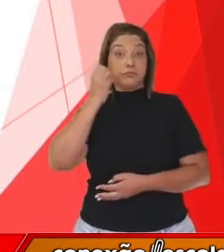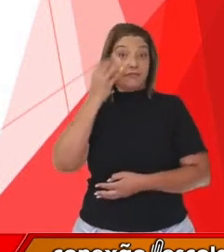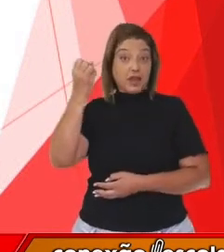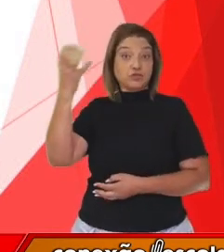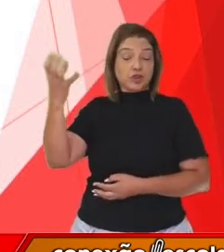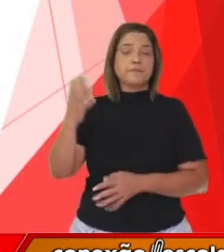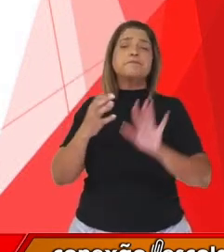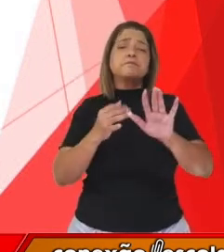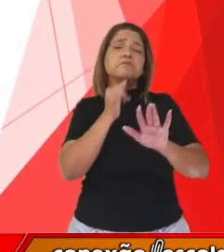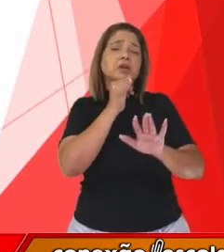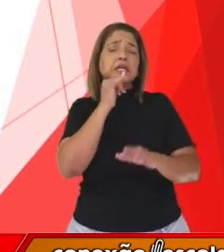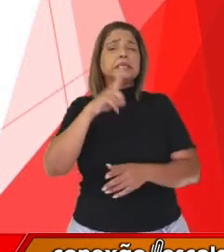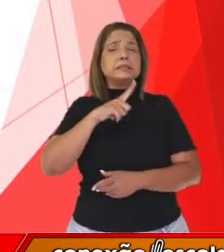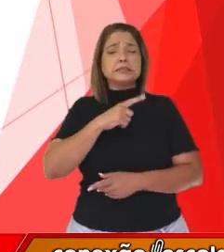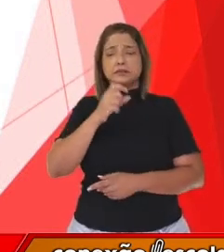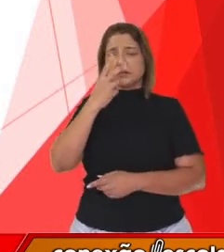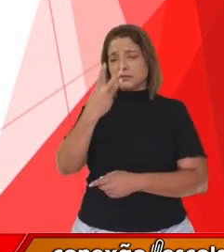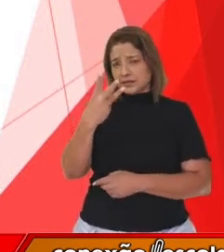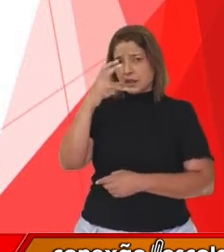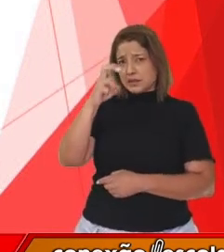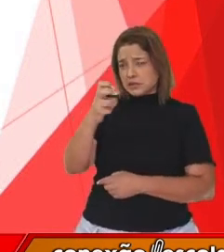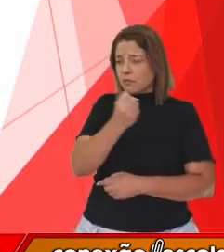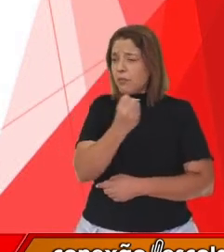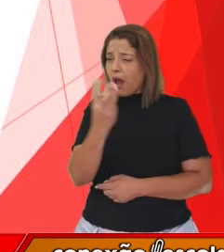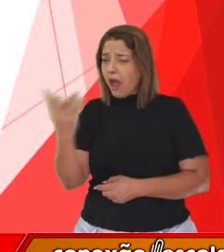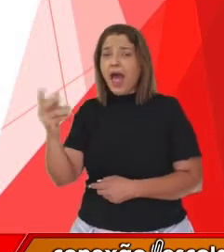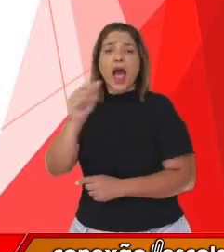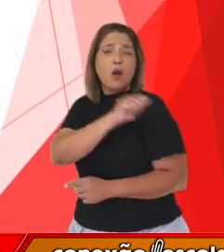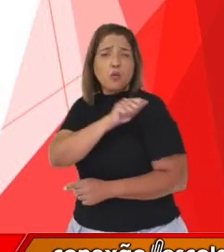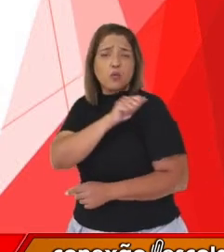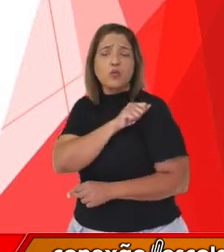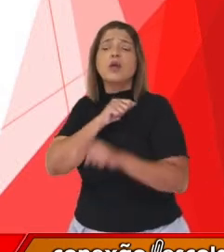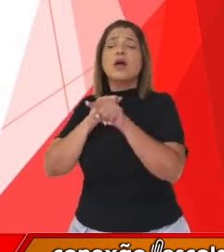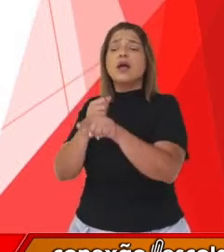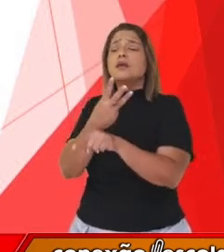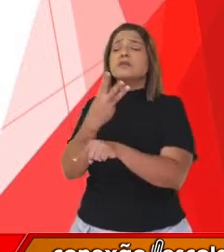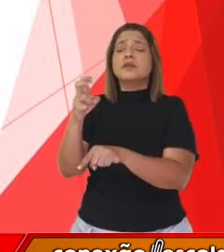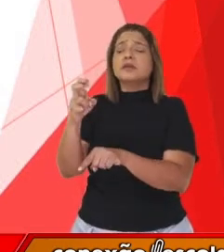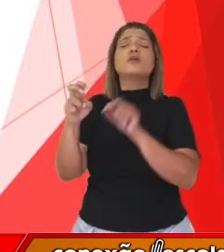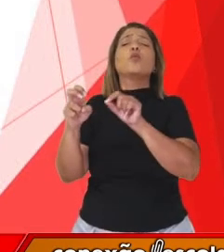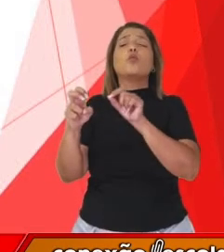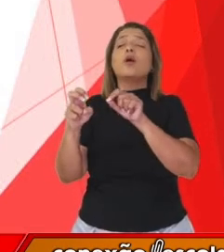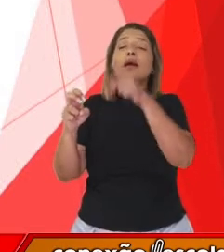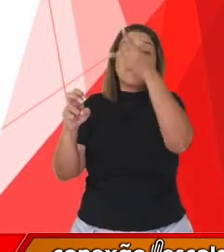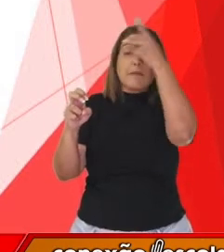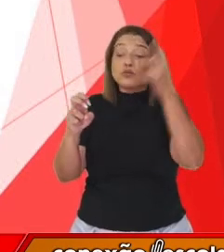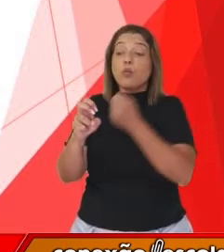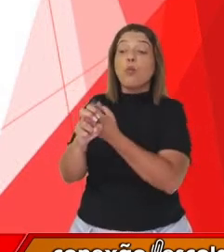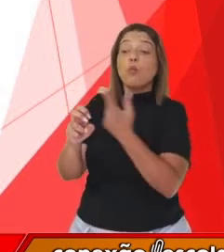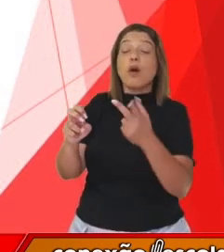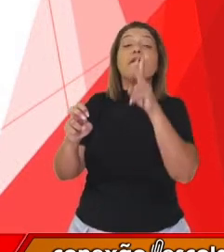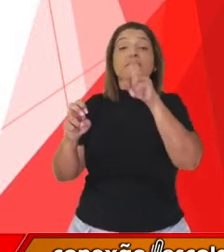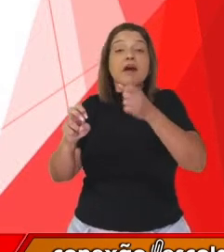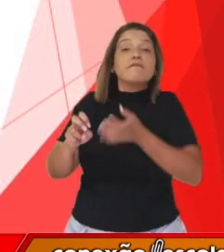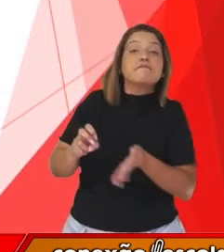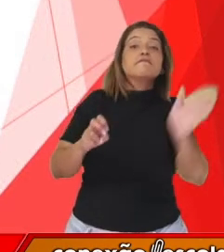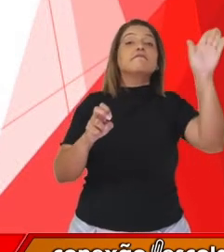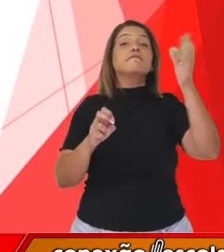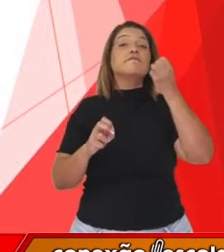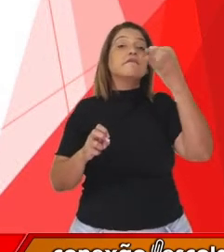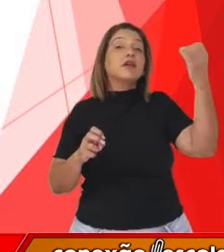tem 35 alunos, então, quantos alunos vão participar desta